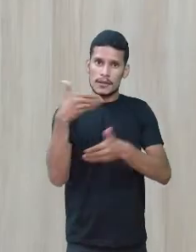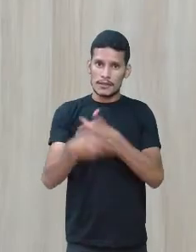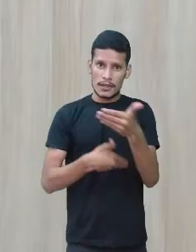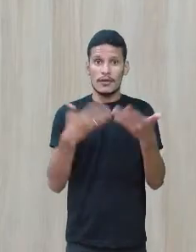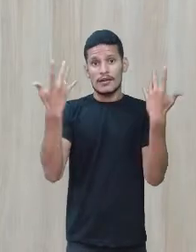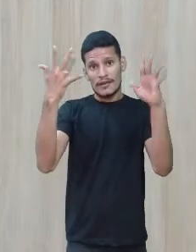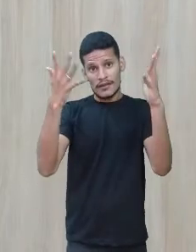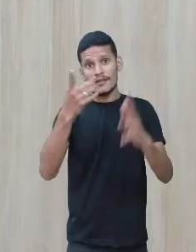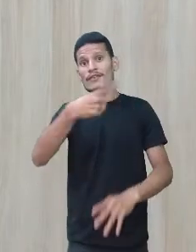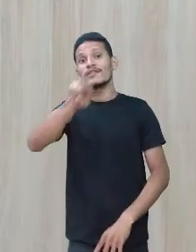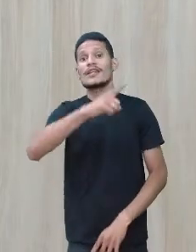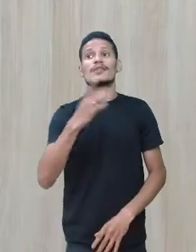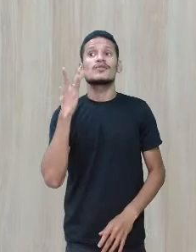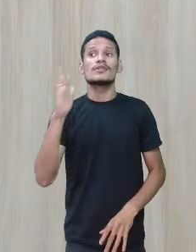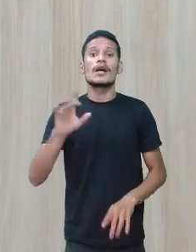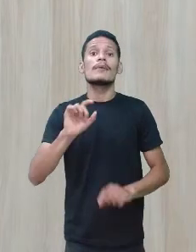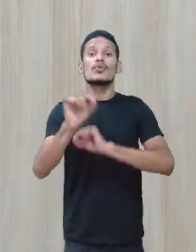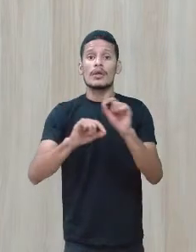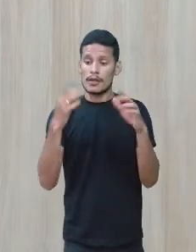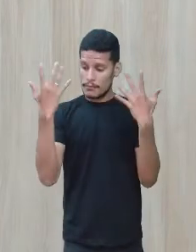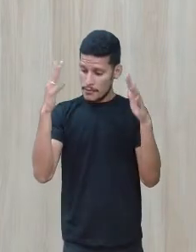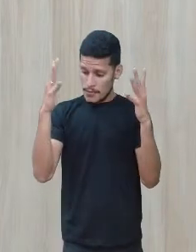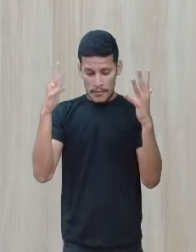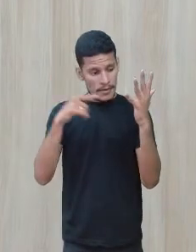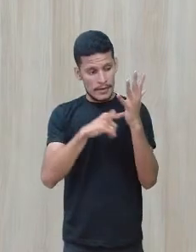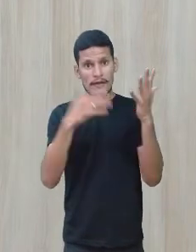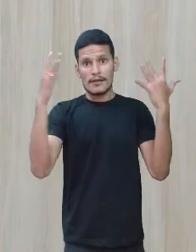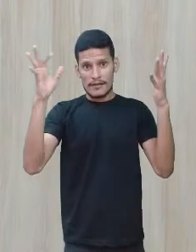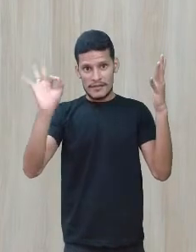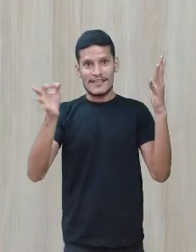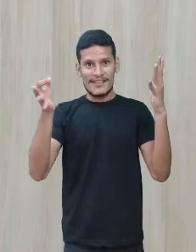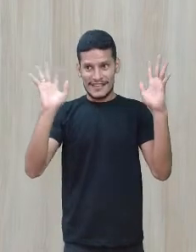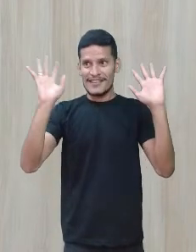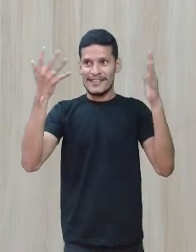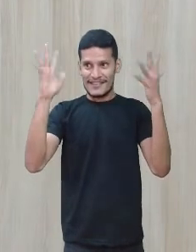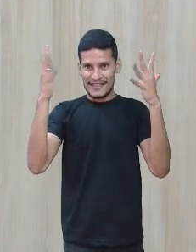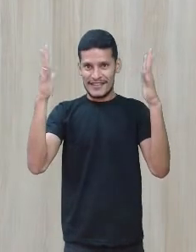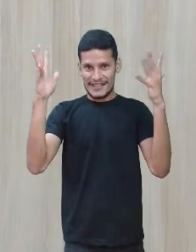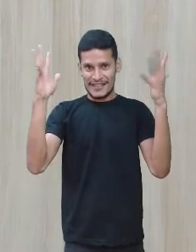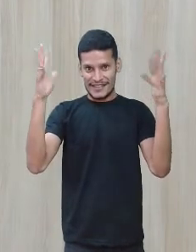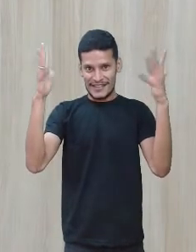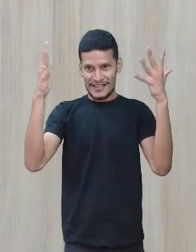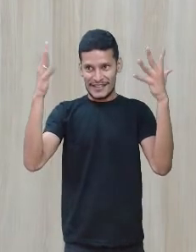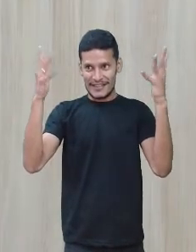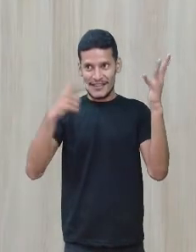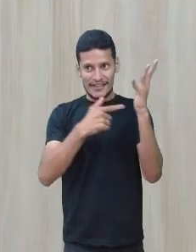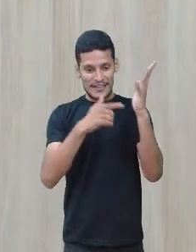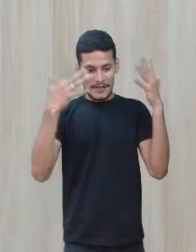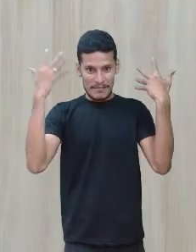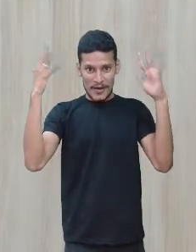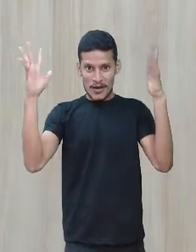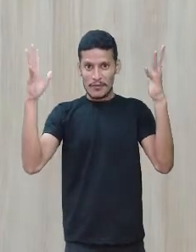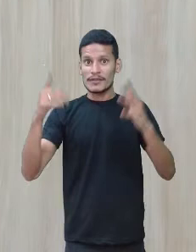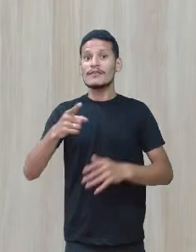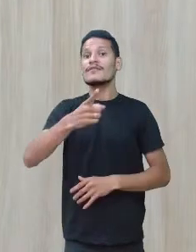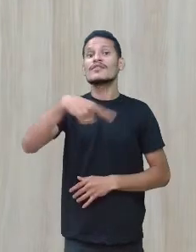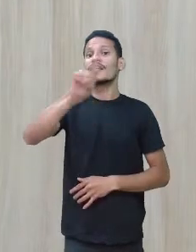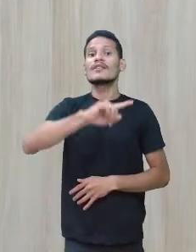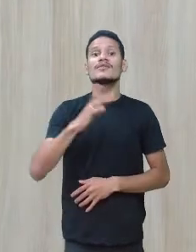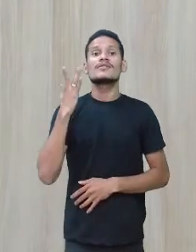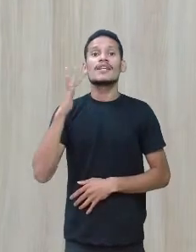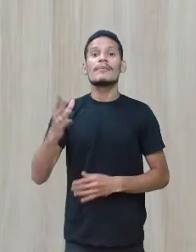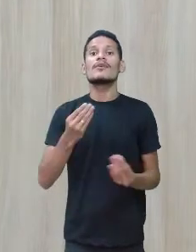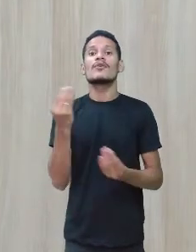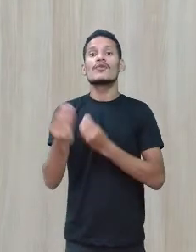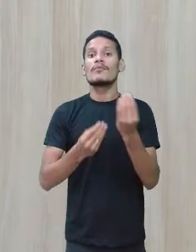Minha gente, vocês não sabem, isso aqui, ó, é palmas, não é, Plínio? Olha aí, olha aí. Minha gente, vocês não têm noção do